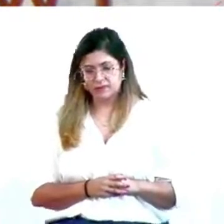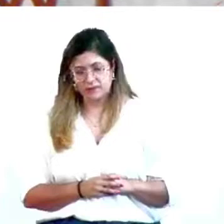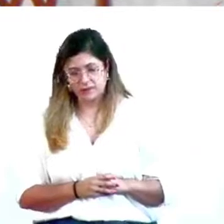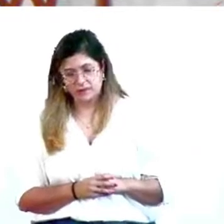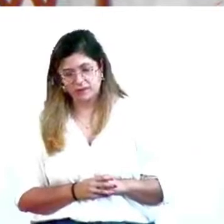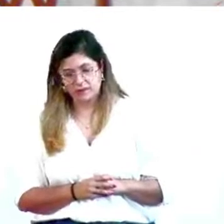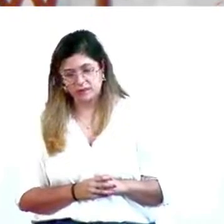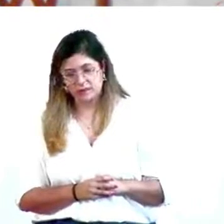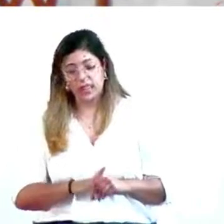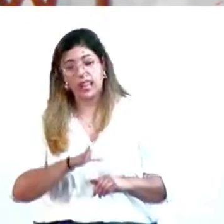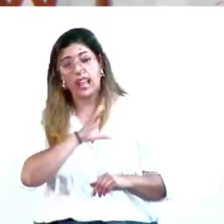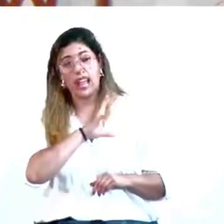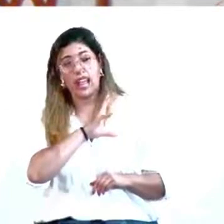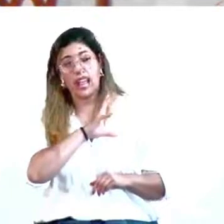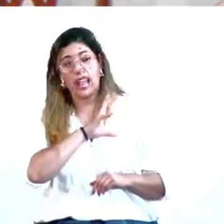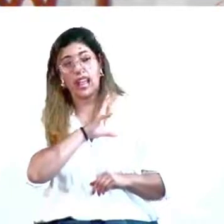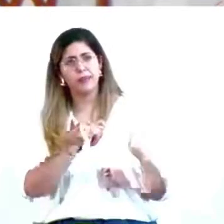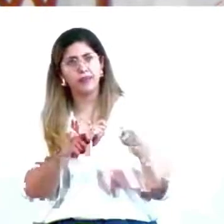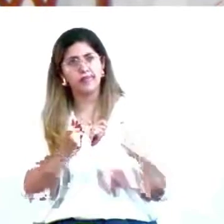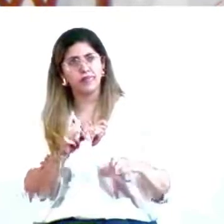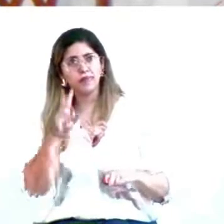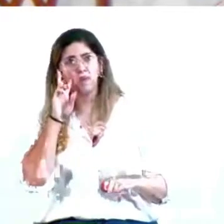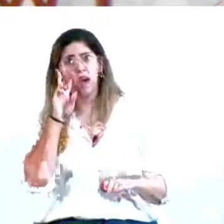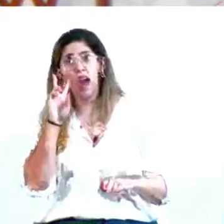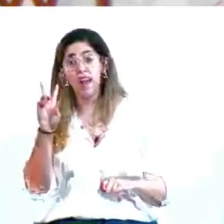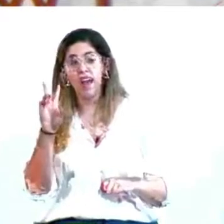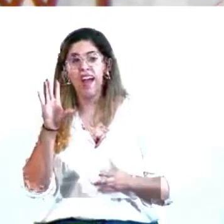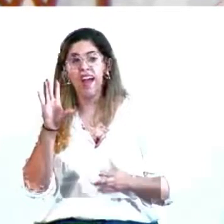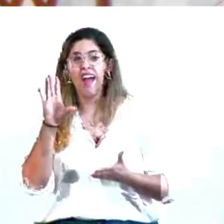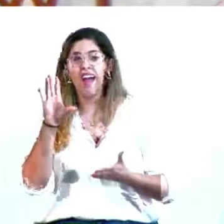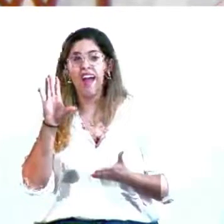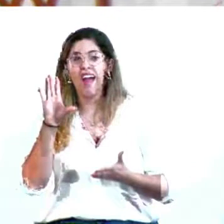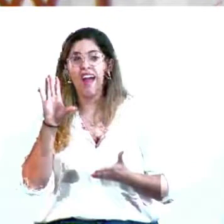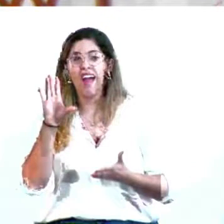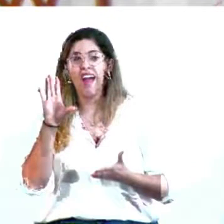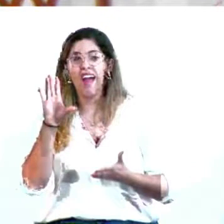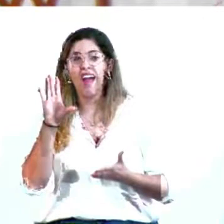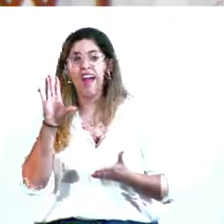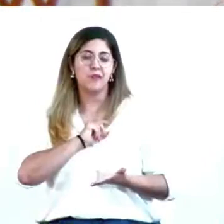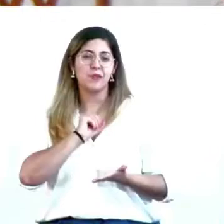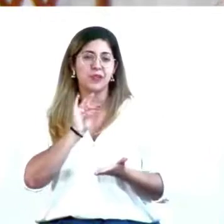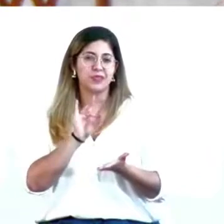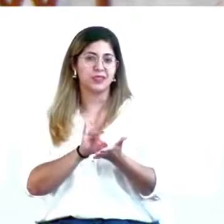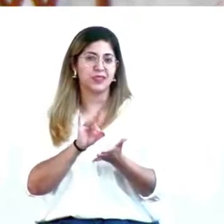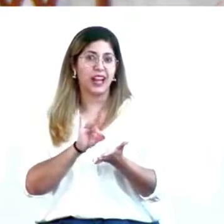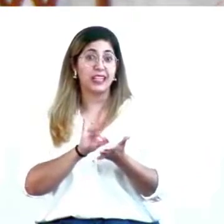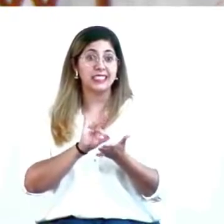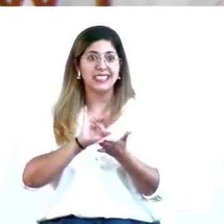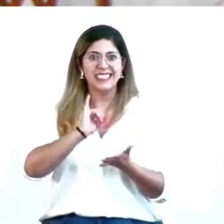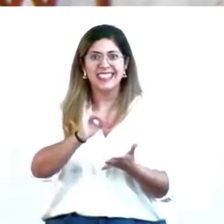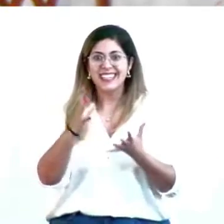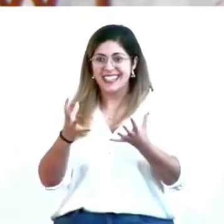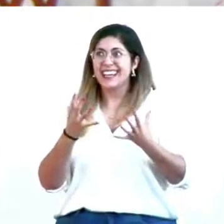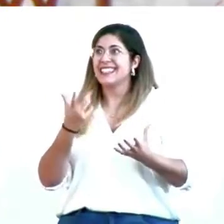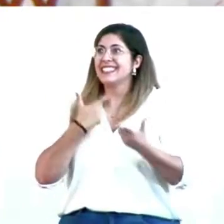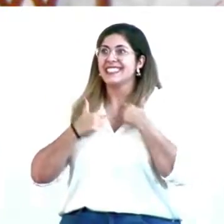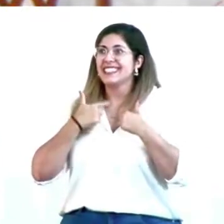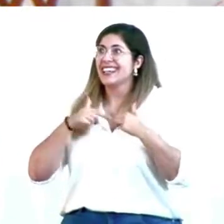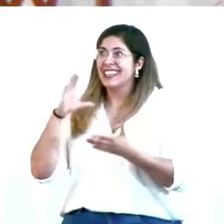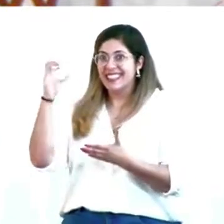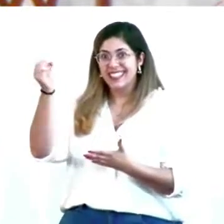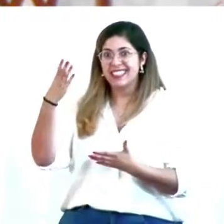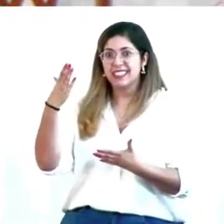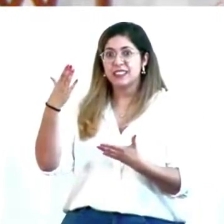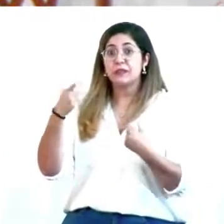amar, eu preciso olhar para quem é amor. Para ser luz, eu preciso olhar para quem é